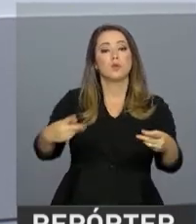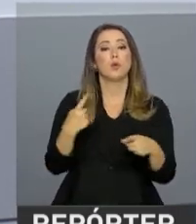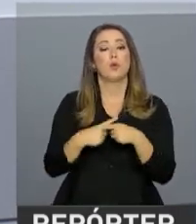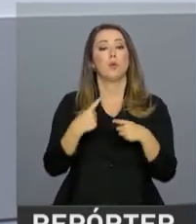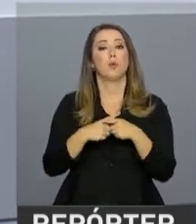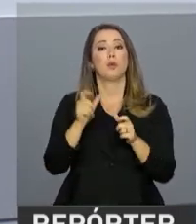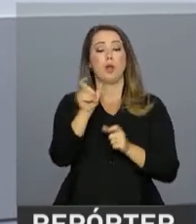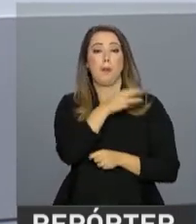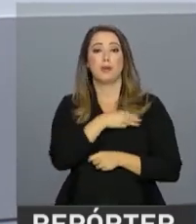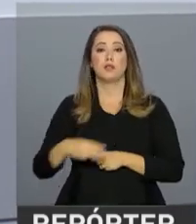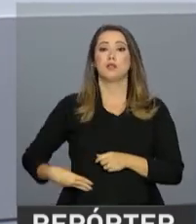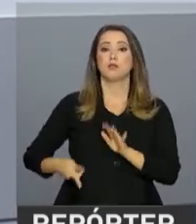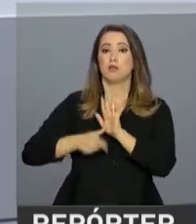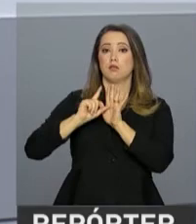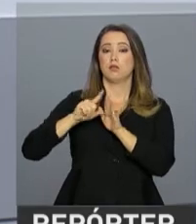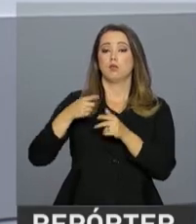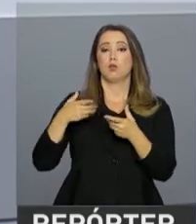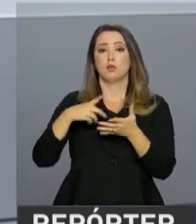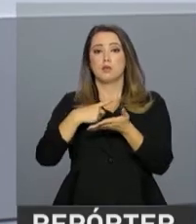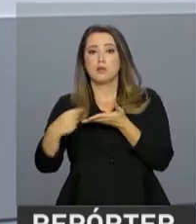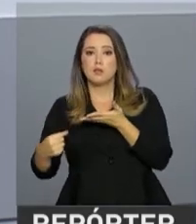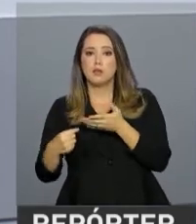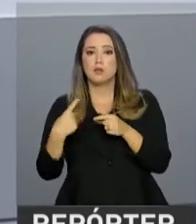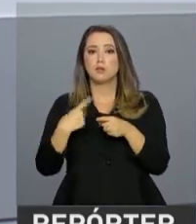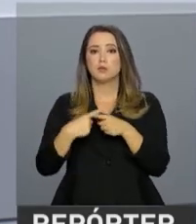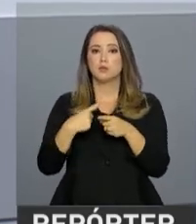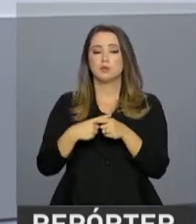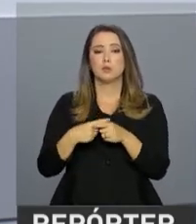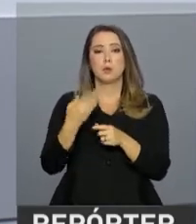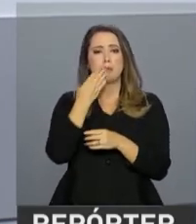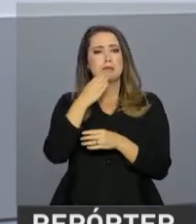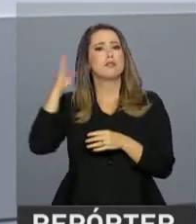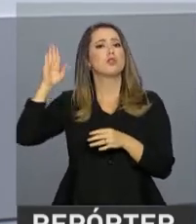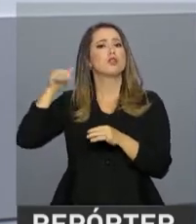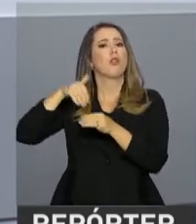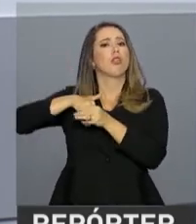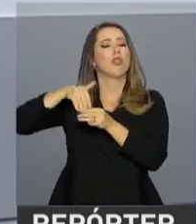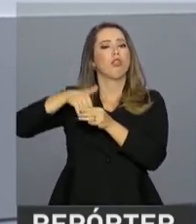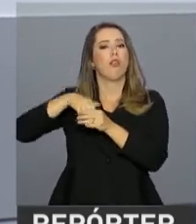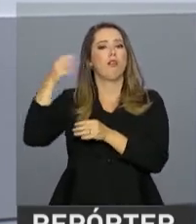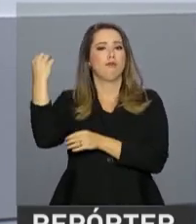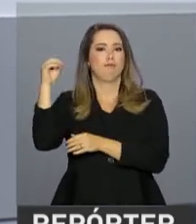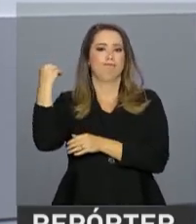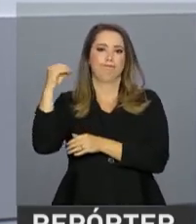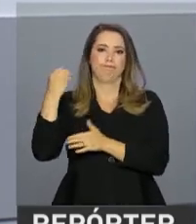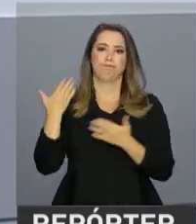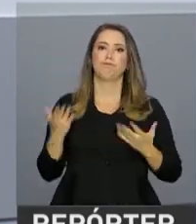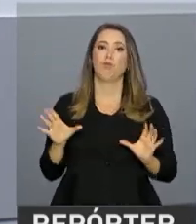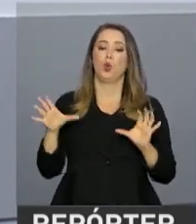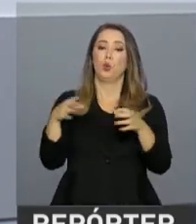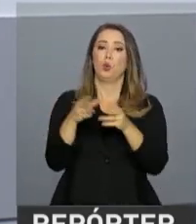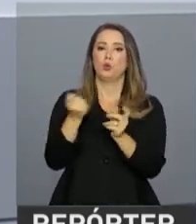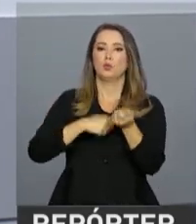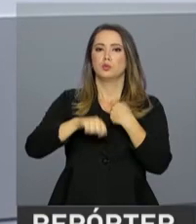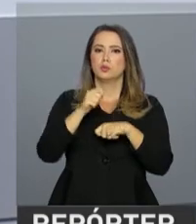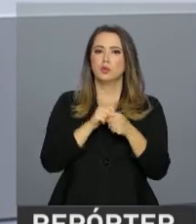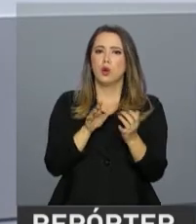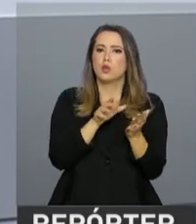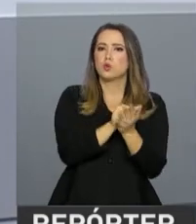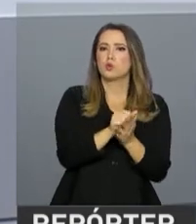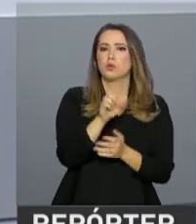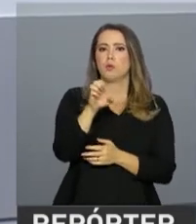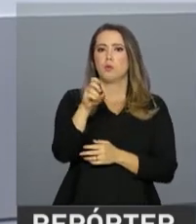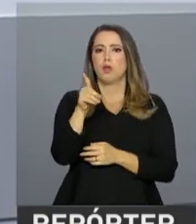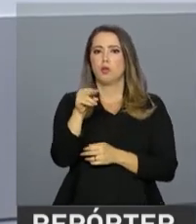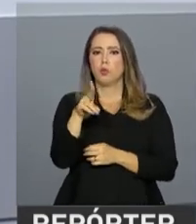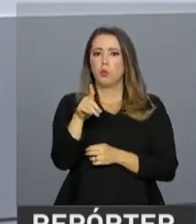ocorre porque os ministros anteriores deixaram os cargos para se candidatar às eleições de outubro. Na equipe econômica, assumem